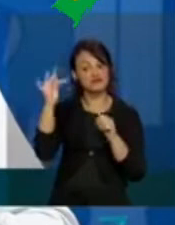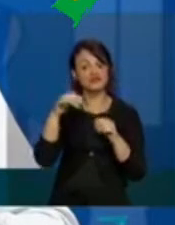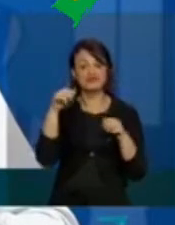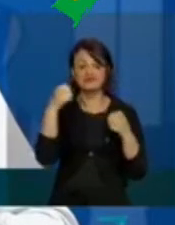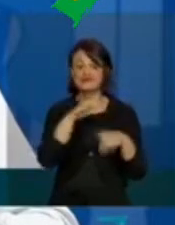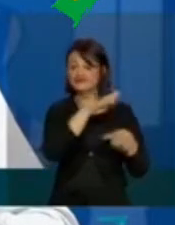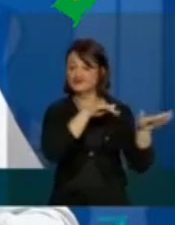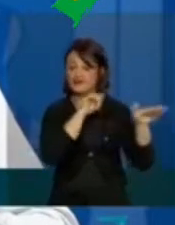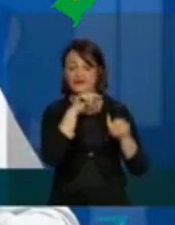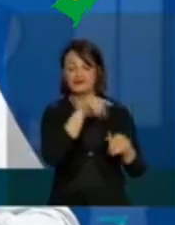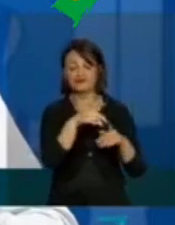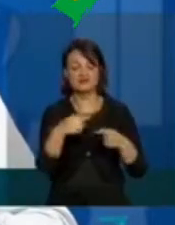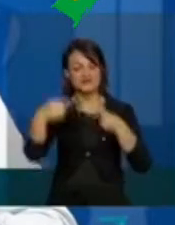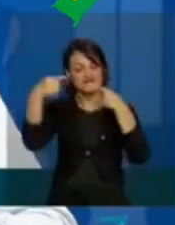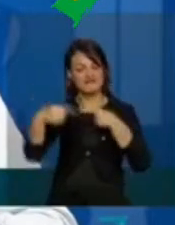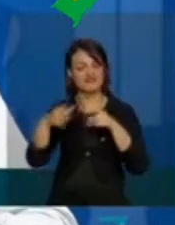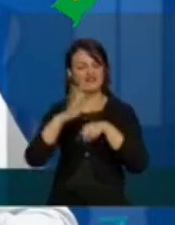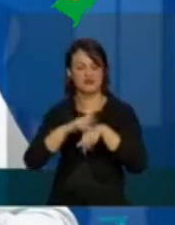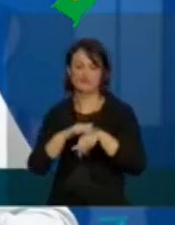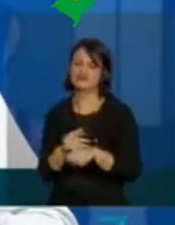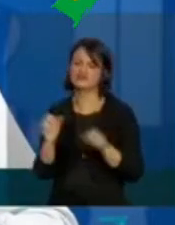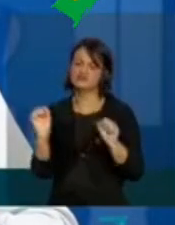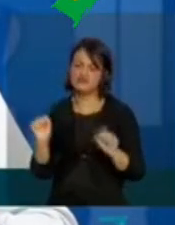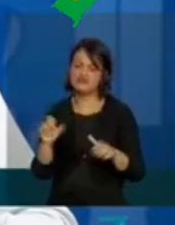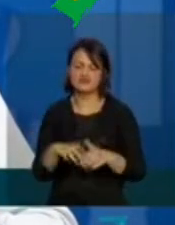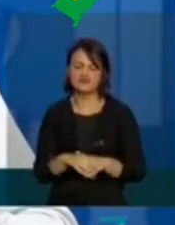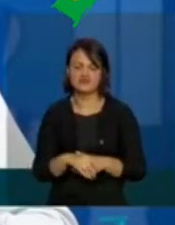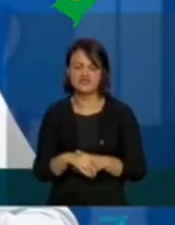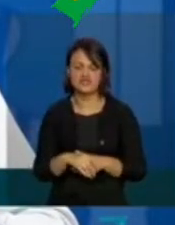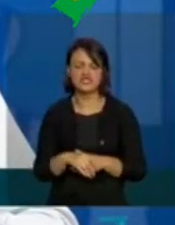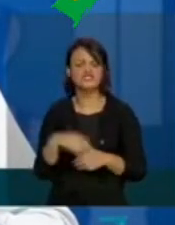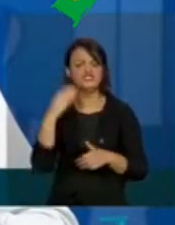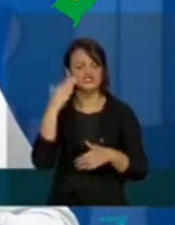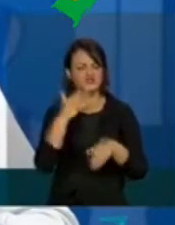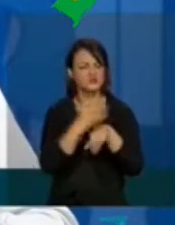nos hospitais para enfrentarmos a doença. Reciclem